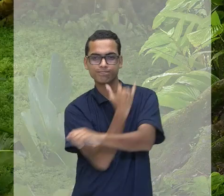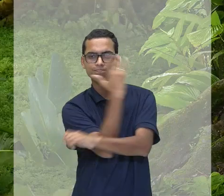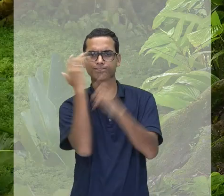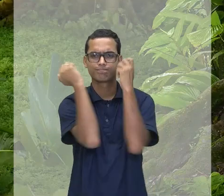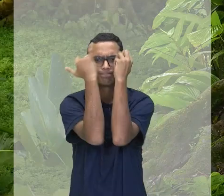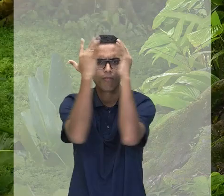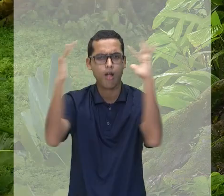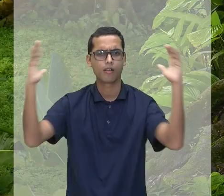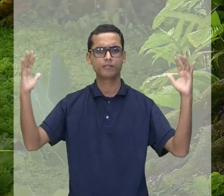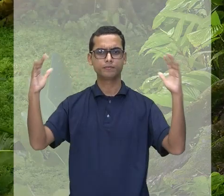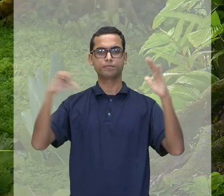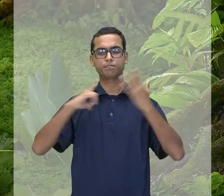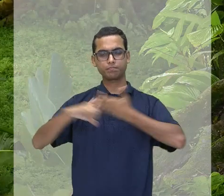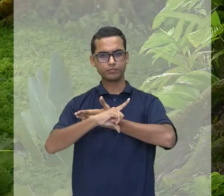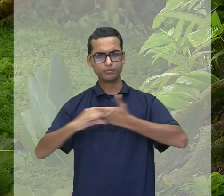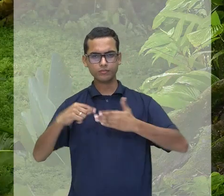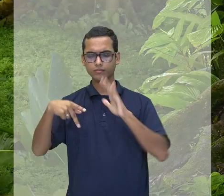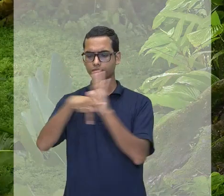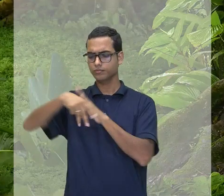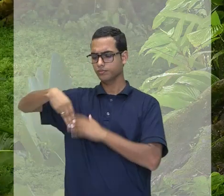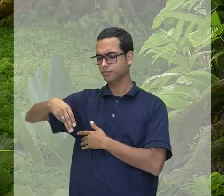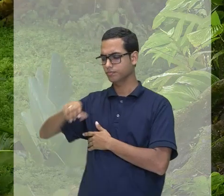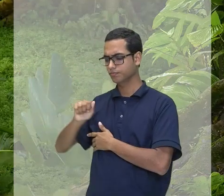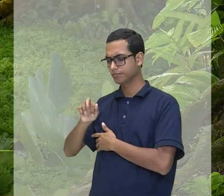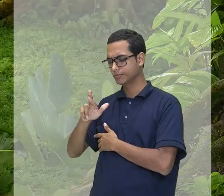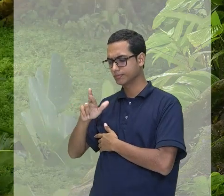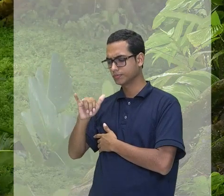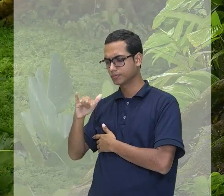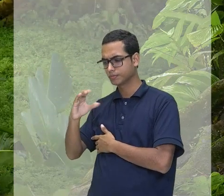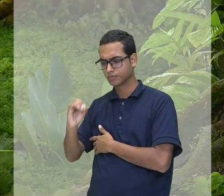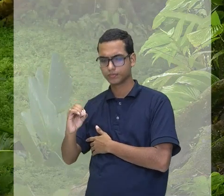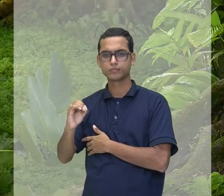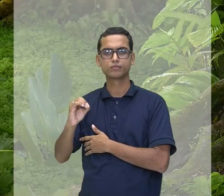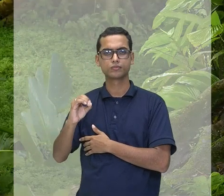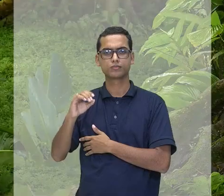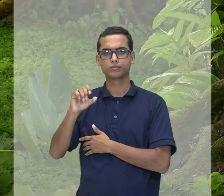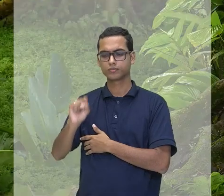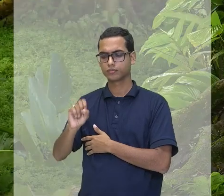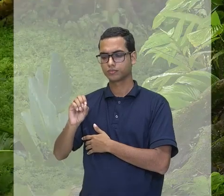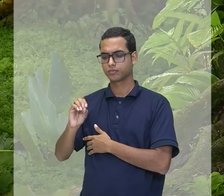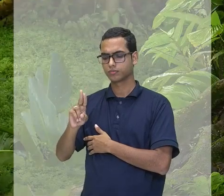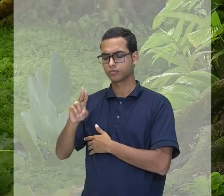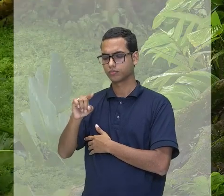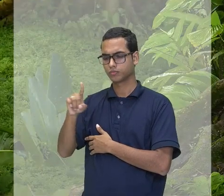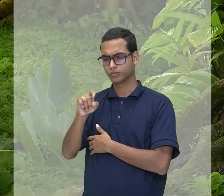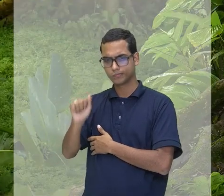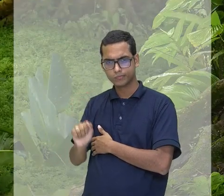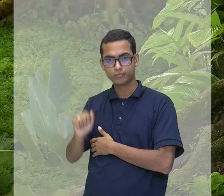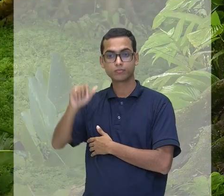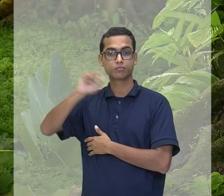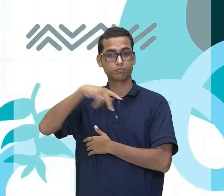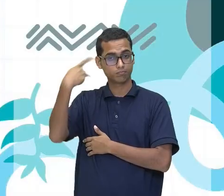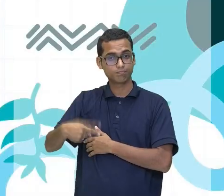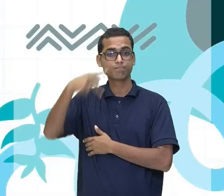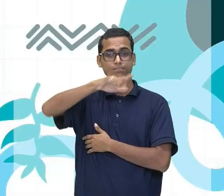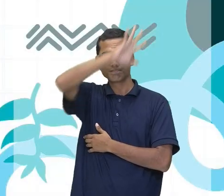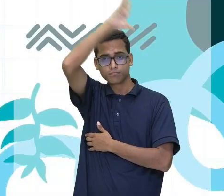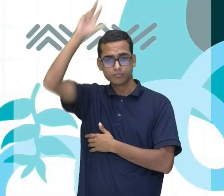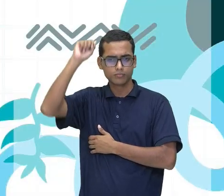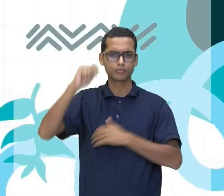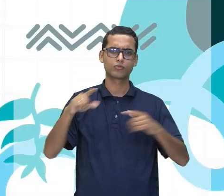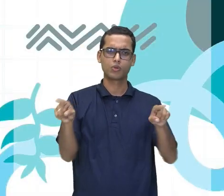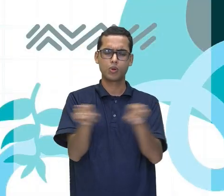por Márcio Souza, né? Um escritor nosso. E falando em Márcio Souza, eu pergunto a vocês, por que